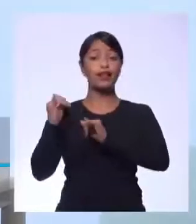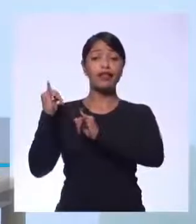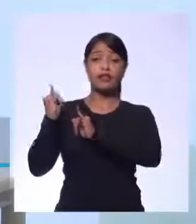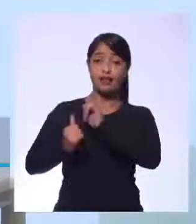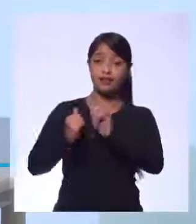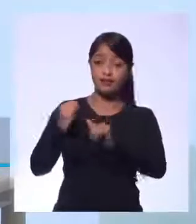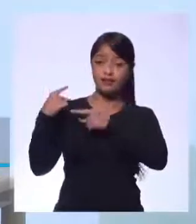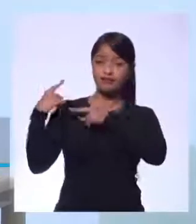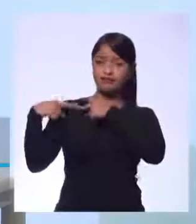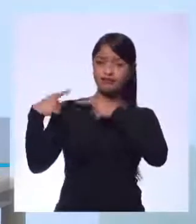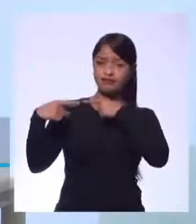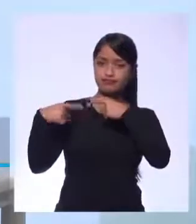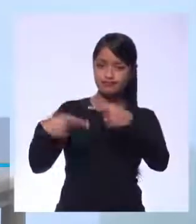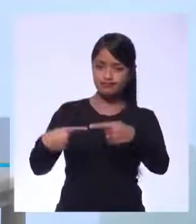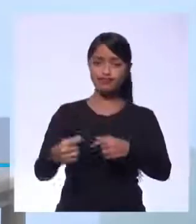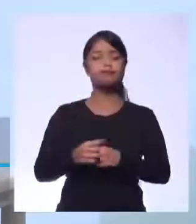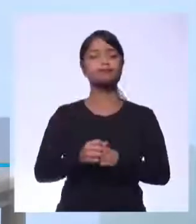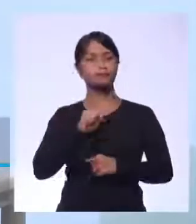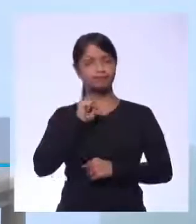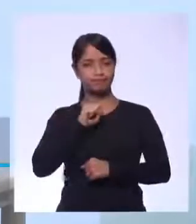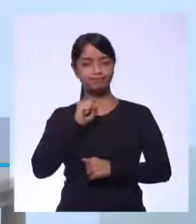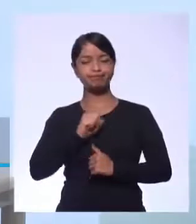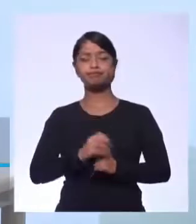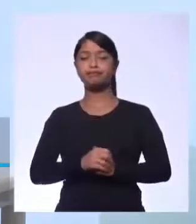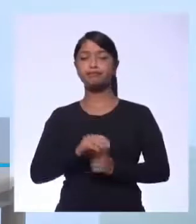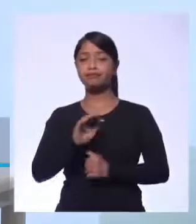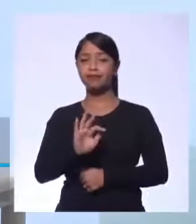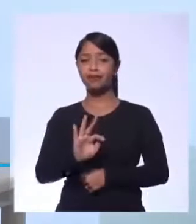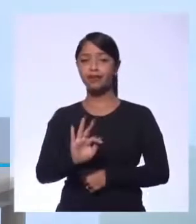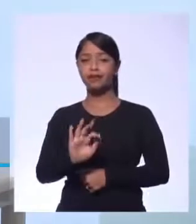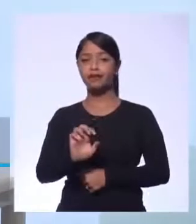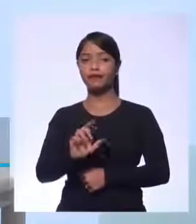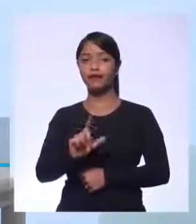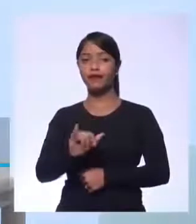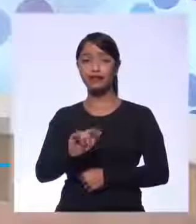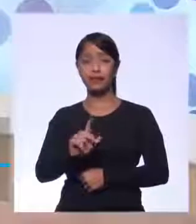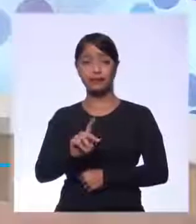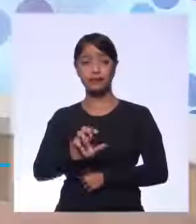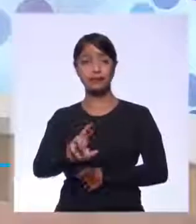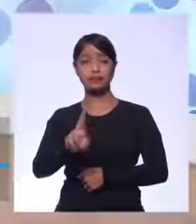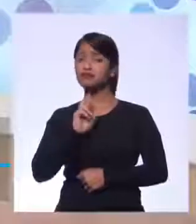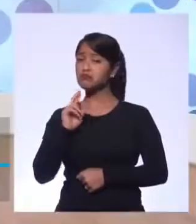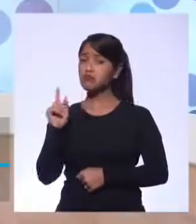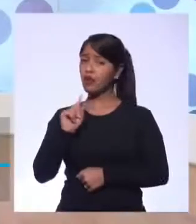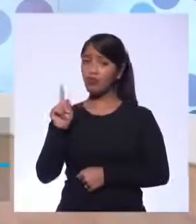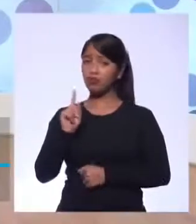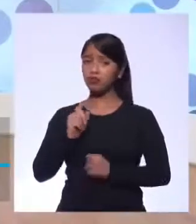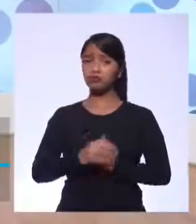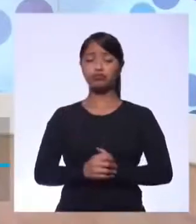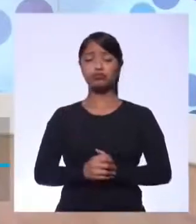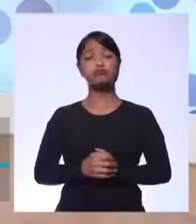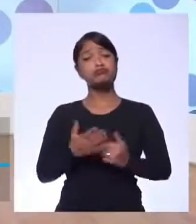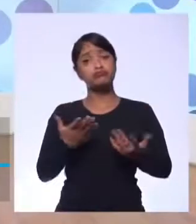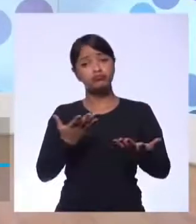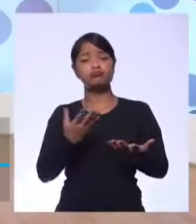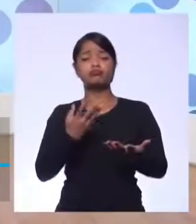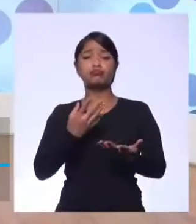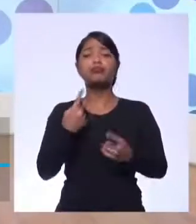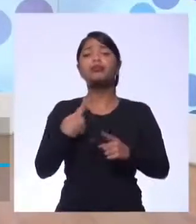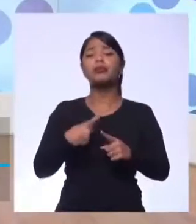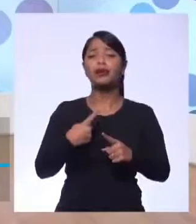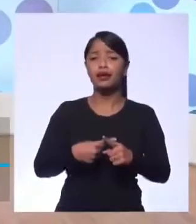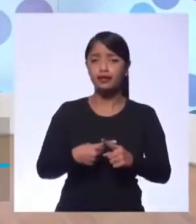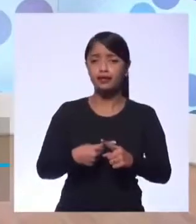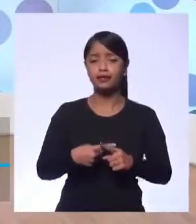não, Sim. né? Aí depois, Felipe. Colocou não, o Felipe. Ai, mas eu acho legal a gente ver a justificativa.